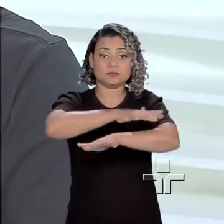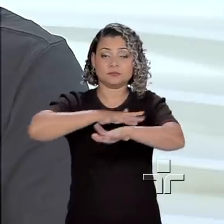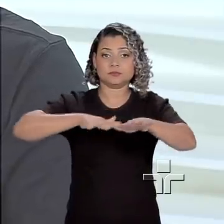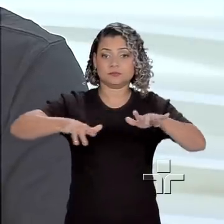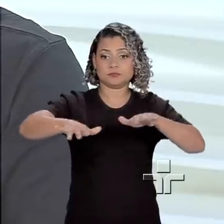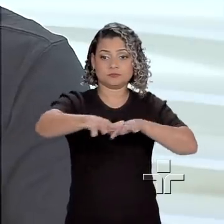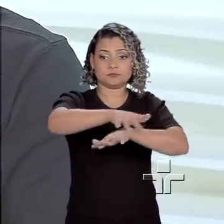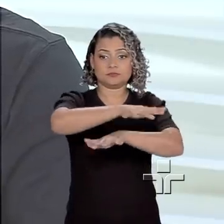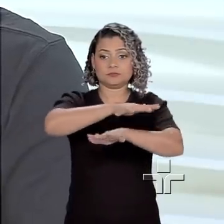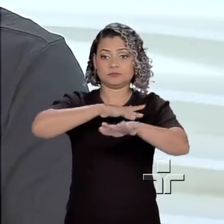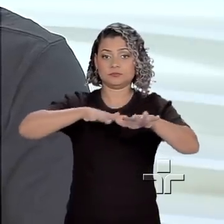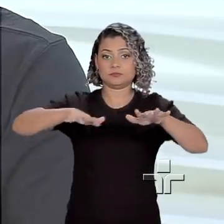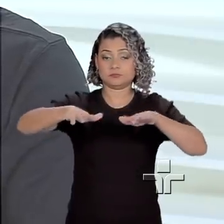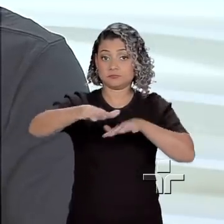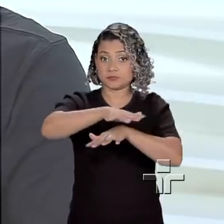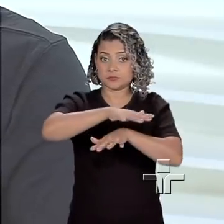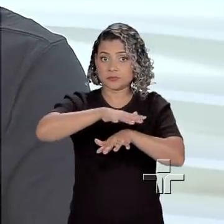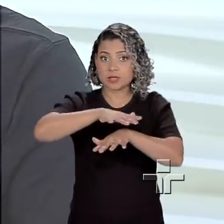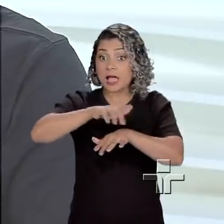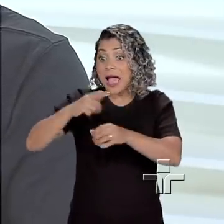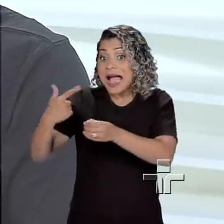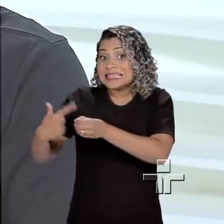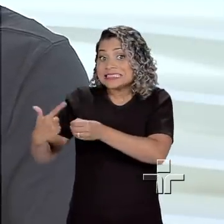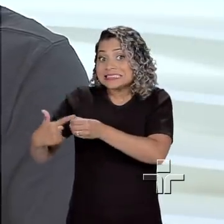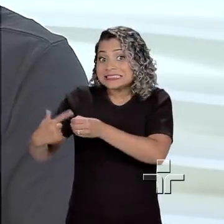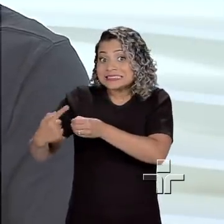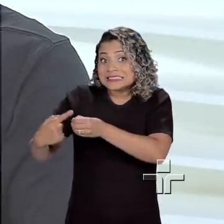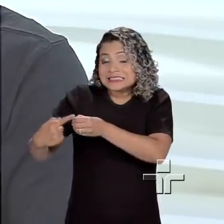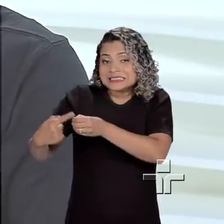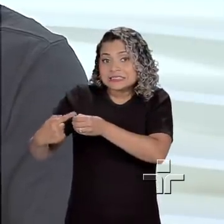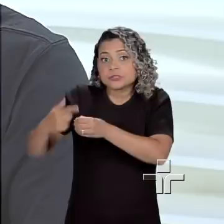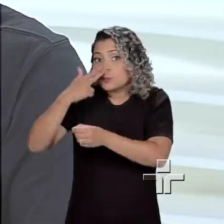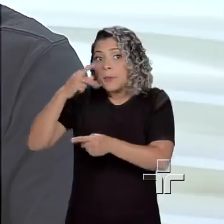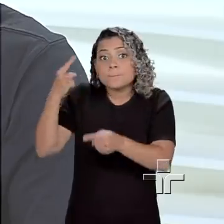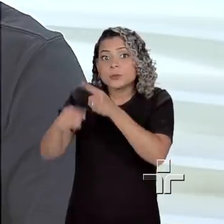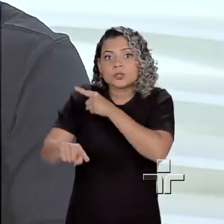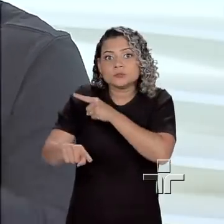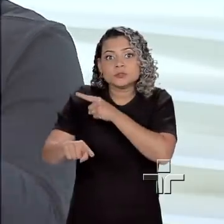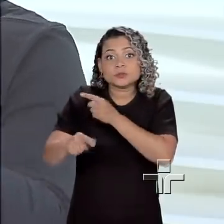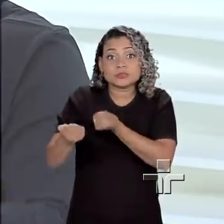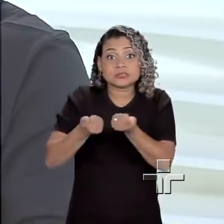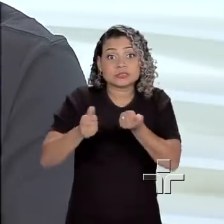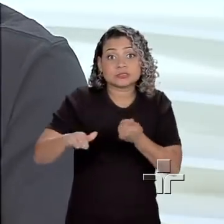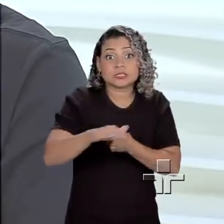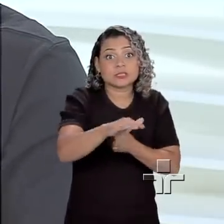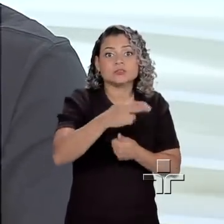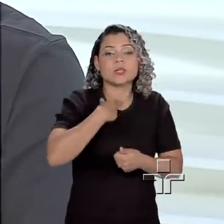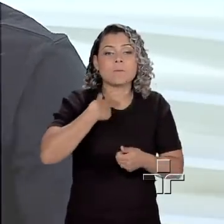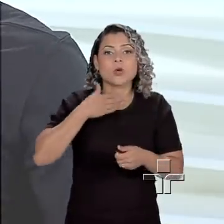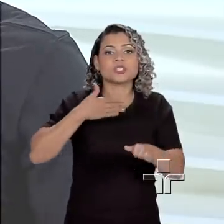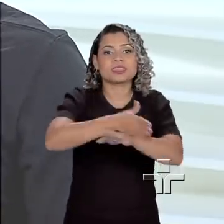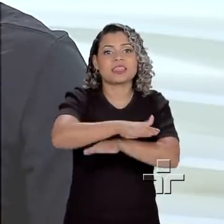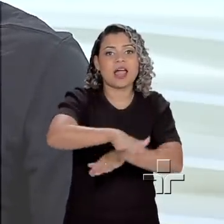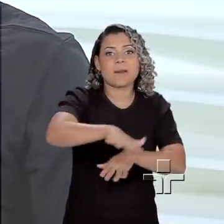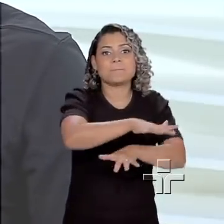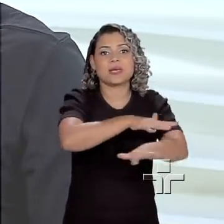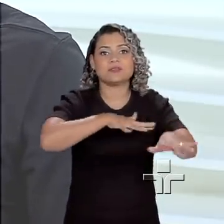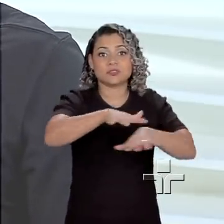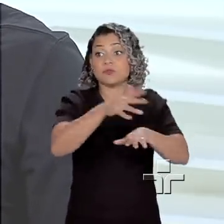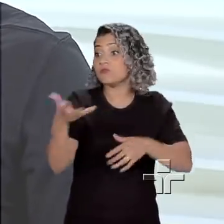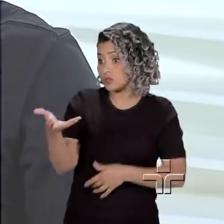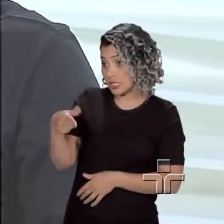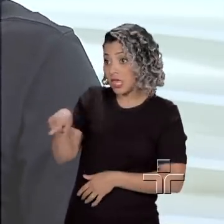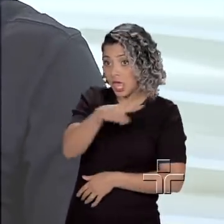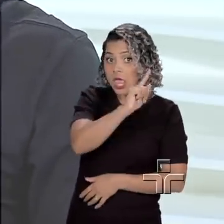certo? Mas a cidade restringiu o raio de ação dos carros autônomos, que eles não conseguem chegar nem perto da manifestação. Se você quer ir para a